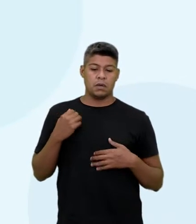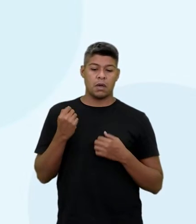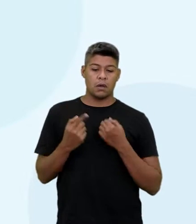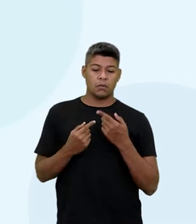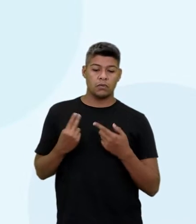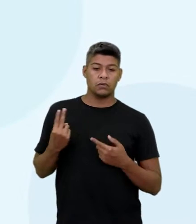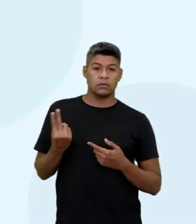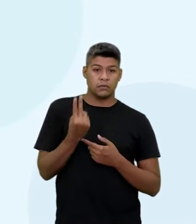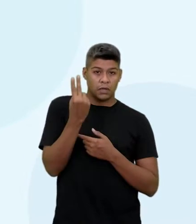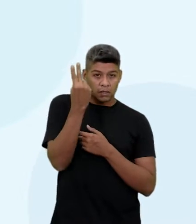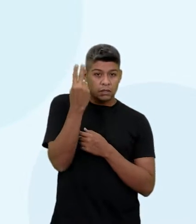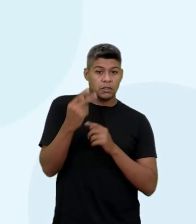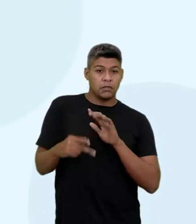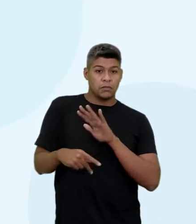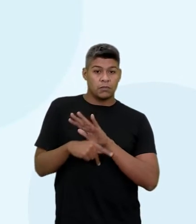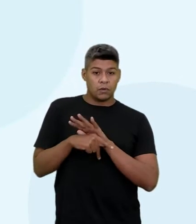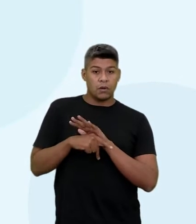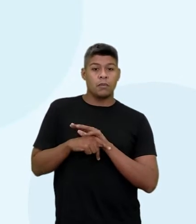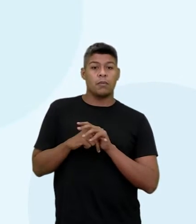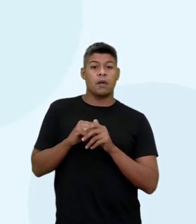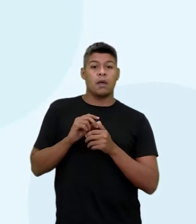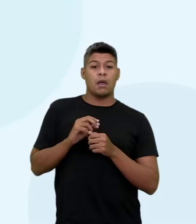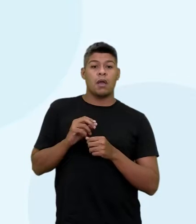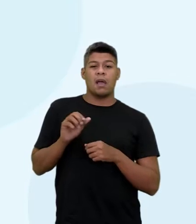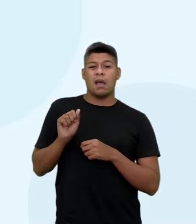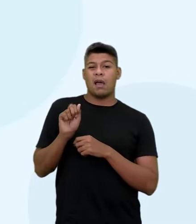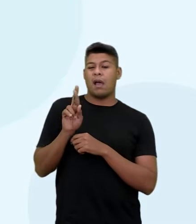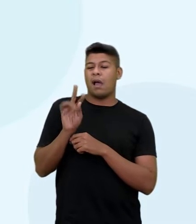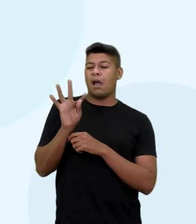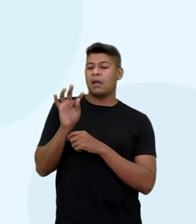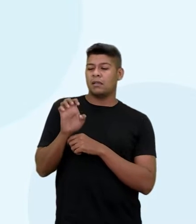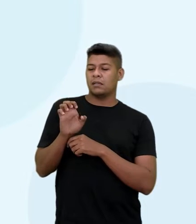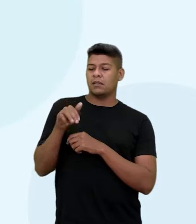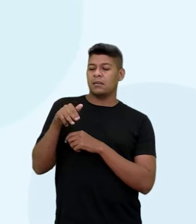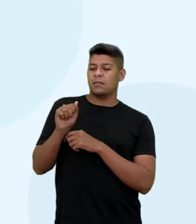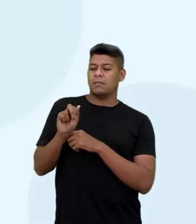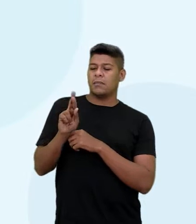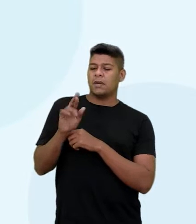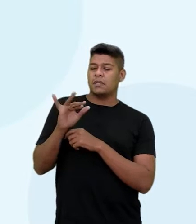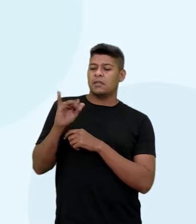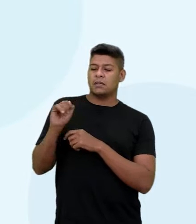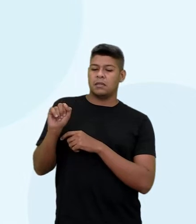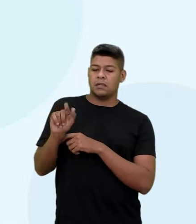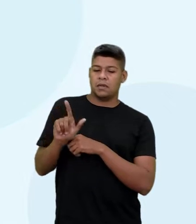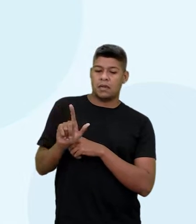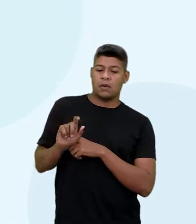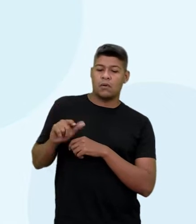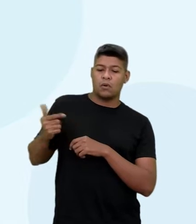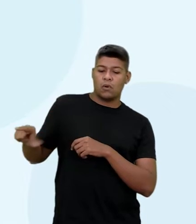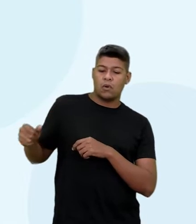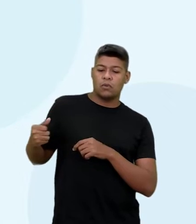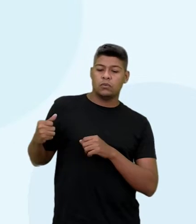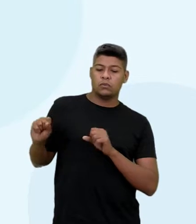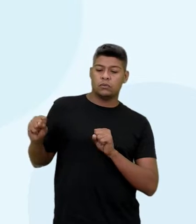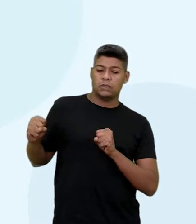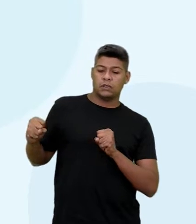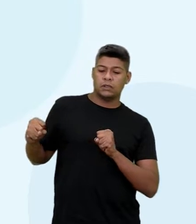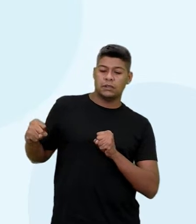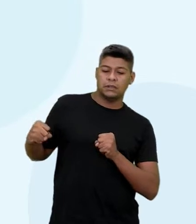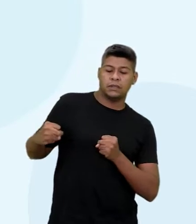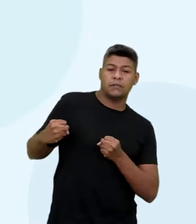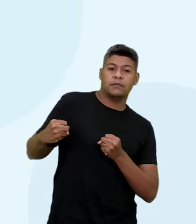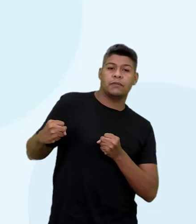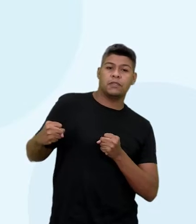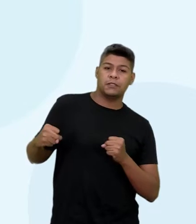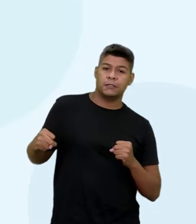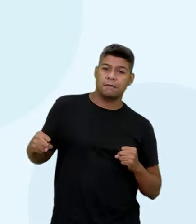valorizam mais as artes marciais, outros os esportes de combate, outros ainda a defesa pessoal. Alguns possuem hierarquias,